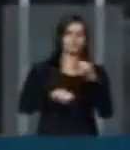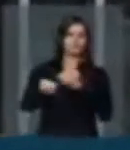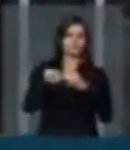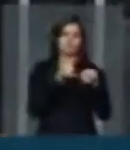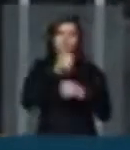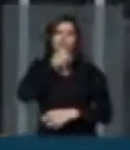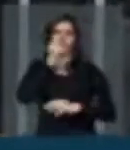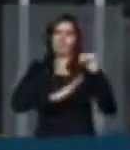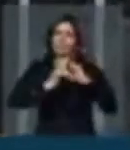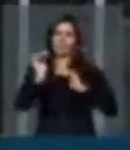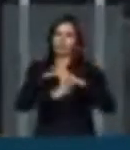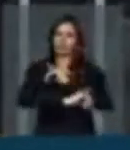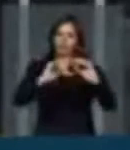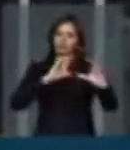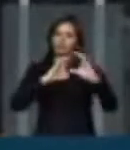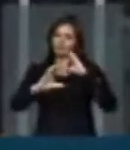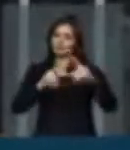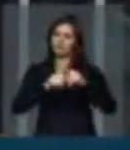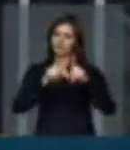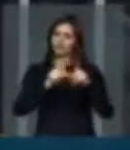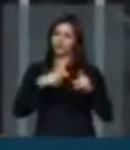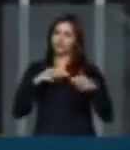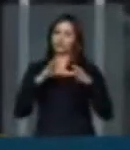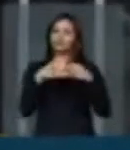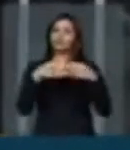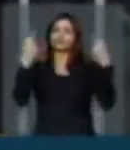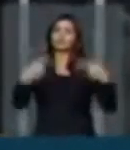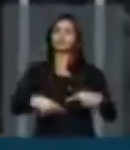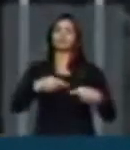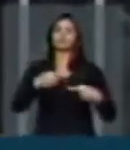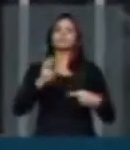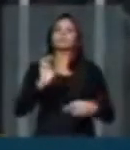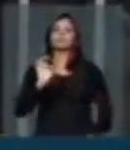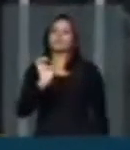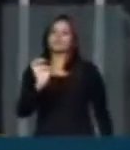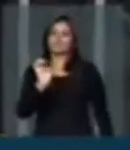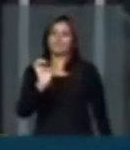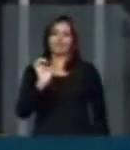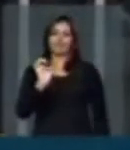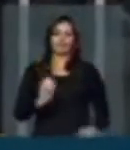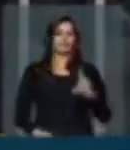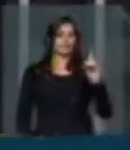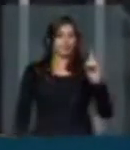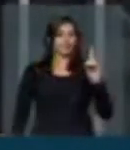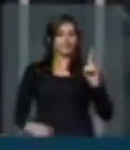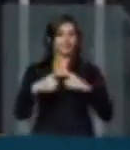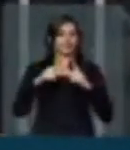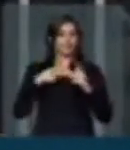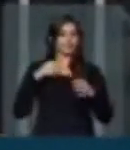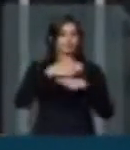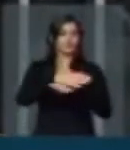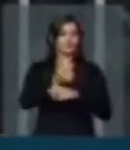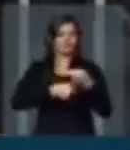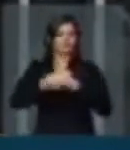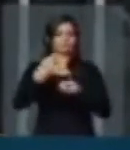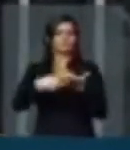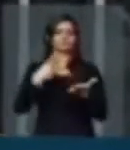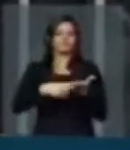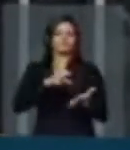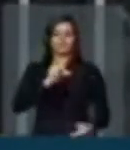meios de comunicação e da elite conservadora. A ação orquestrada, senhores deputados, como mostrou o Supremo